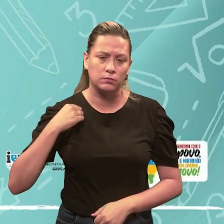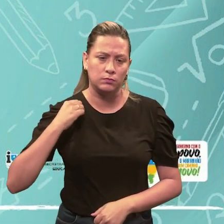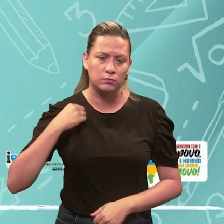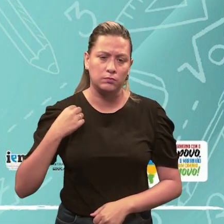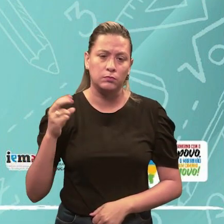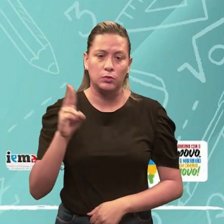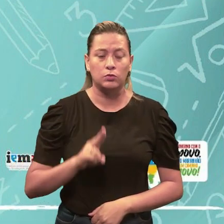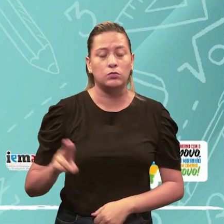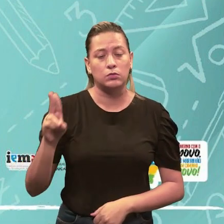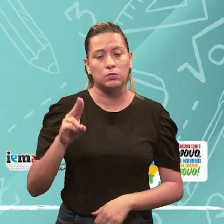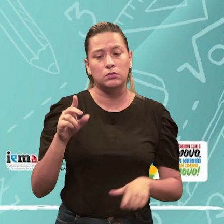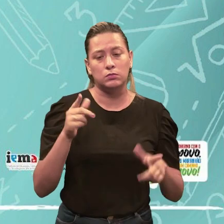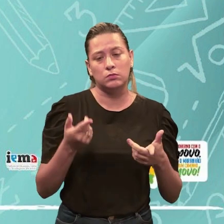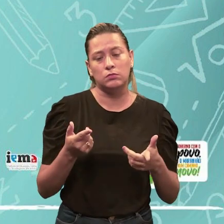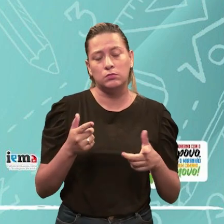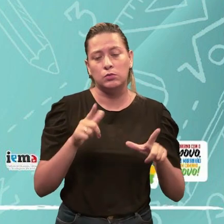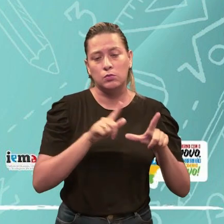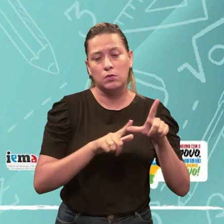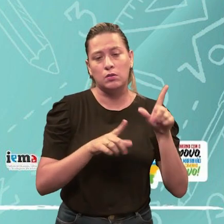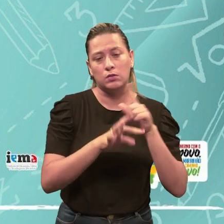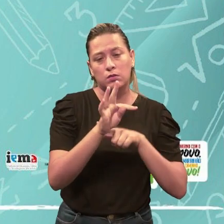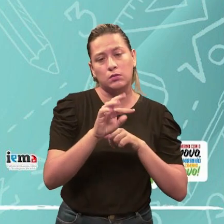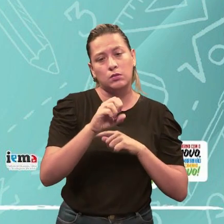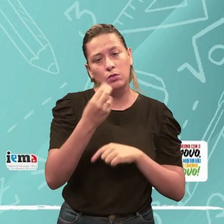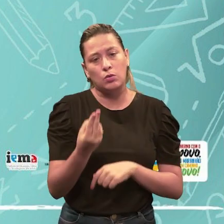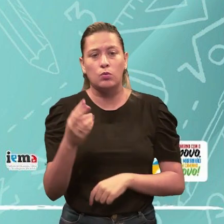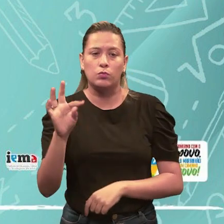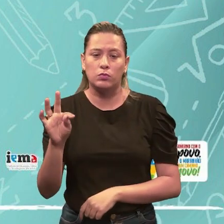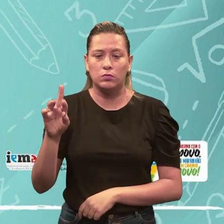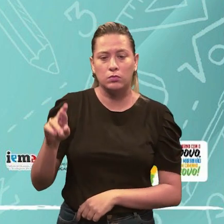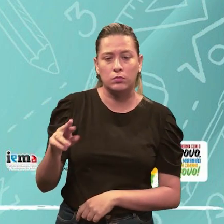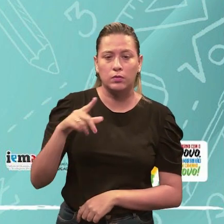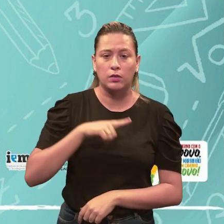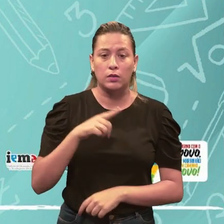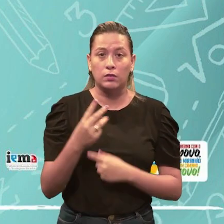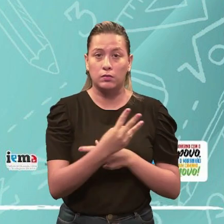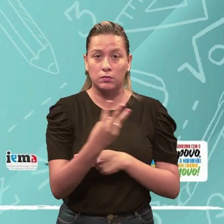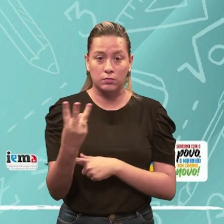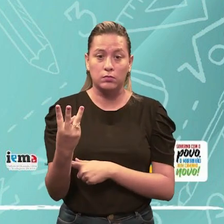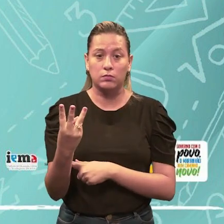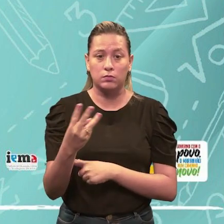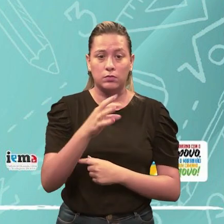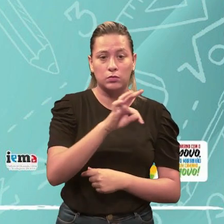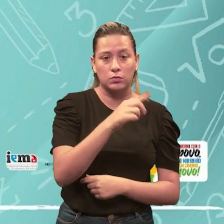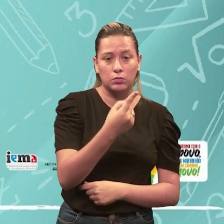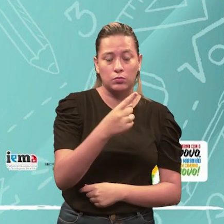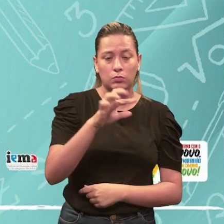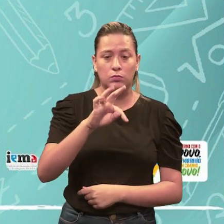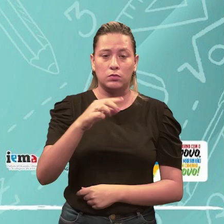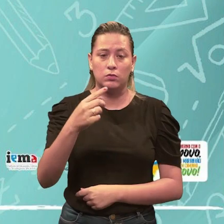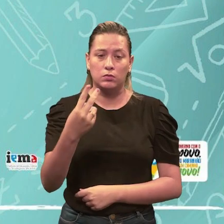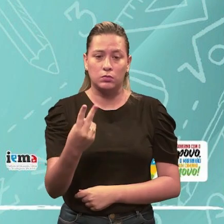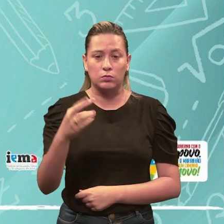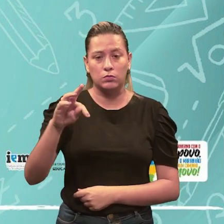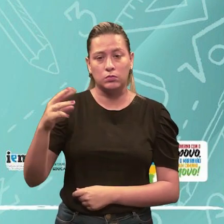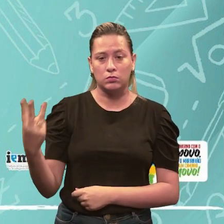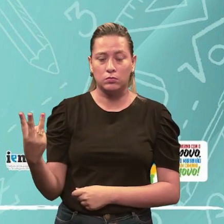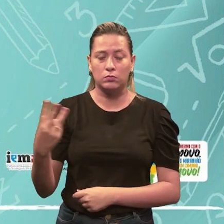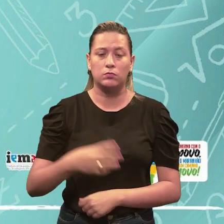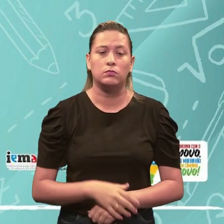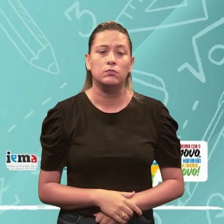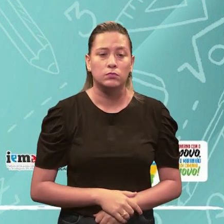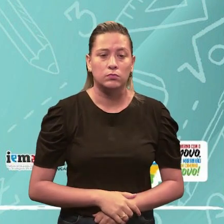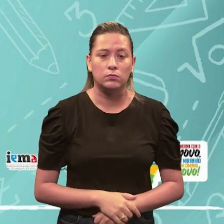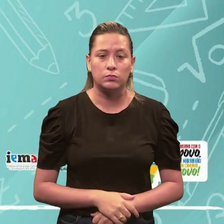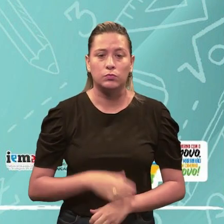com a letra T ou TR, beleza? Aqui a gente tem os três tipos aí, ó. T1, T2 e T3. São vários tipos de como